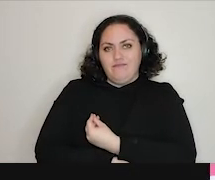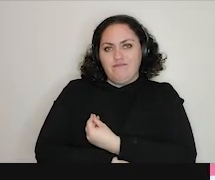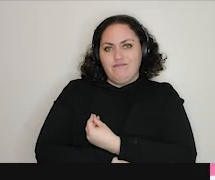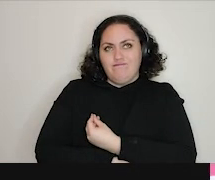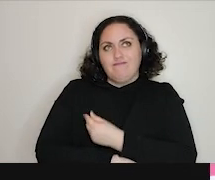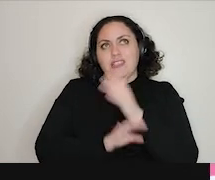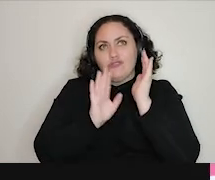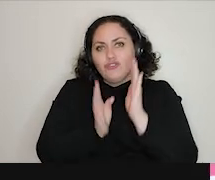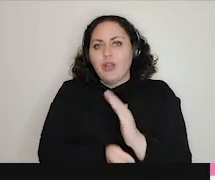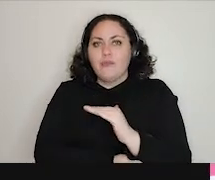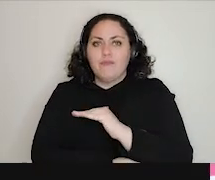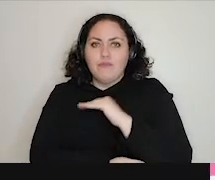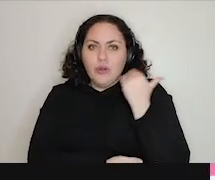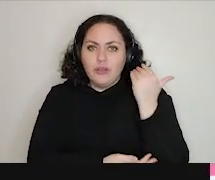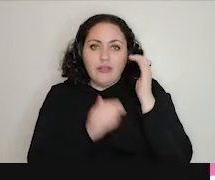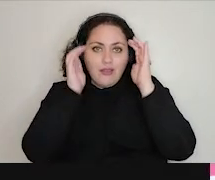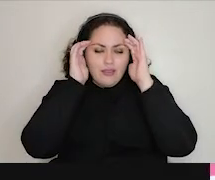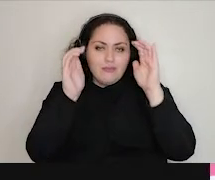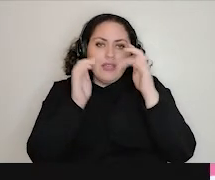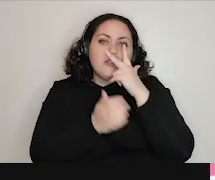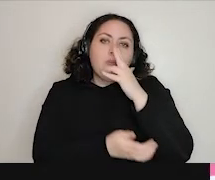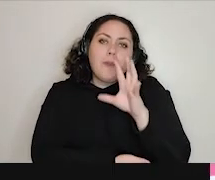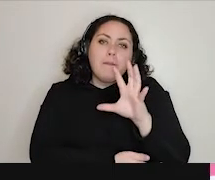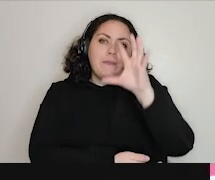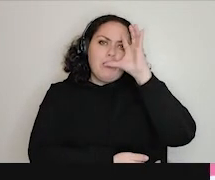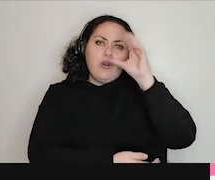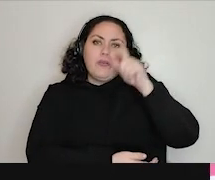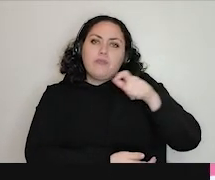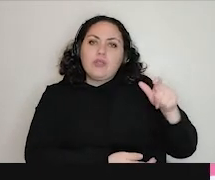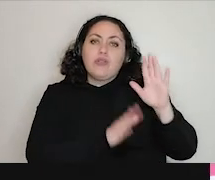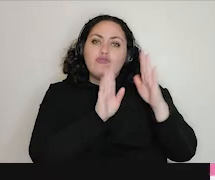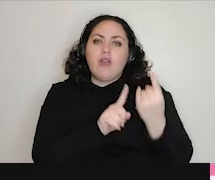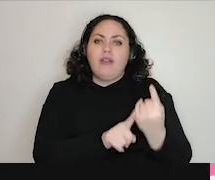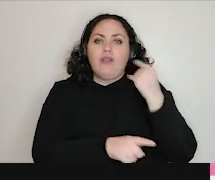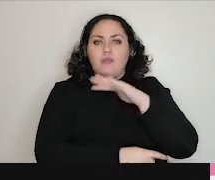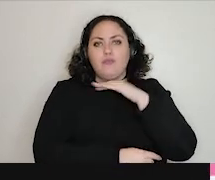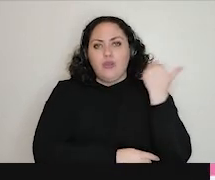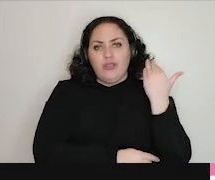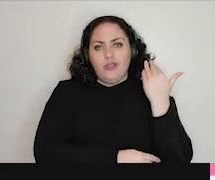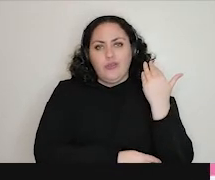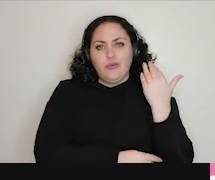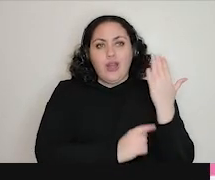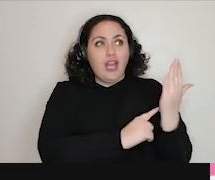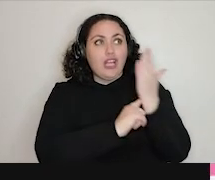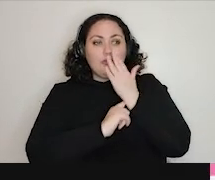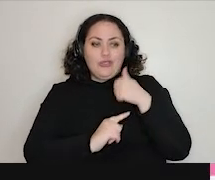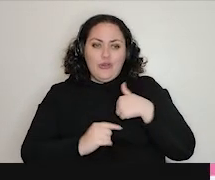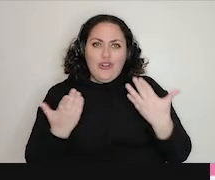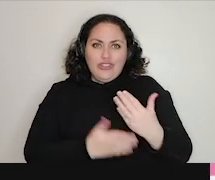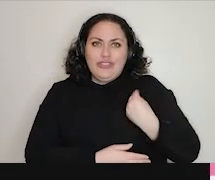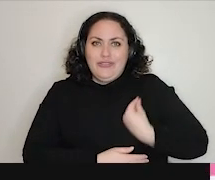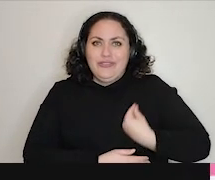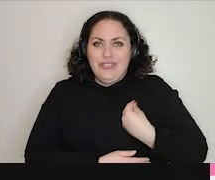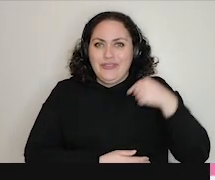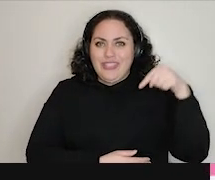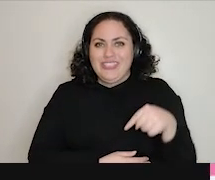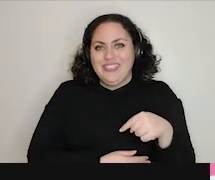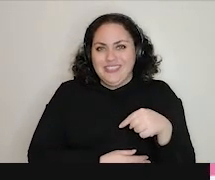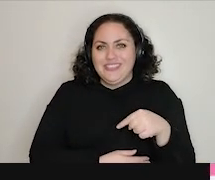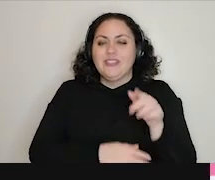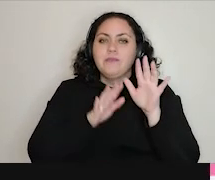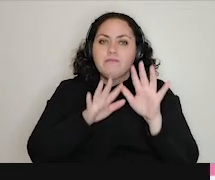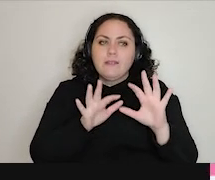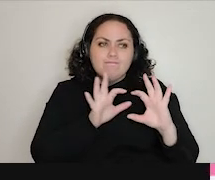já se foram, né? Respeitando a memória das que passaram, que puderam fazer com que eu estivesse aqui,